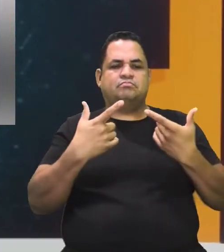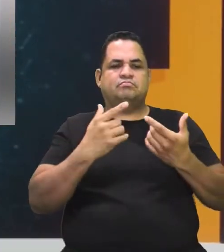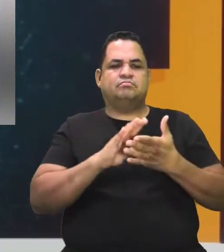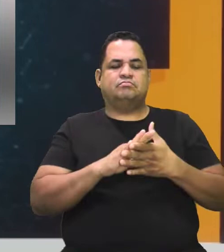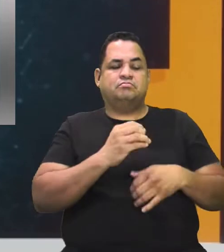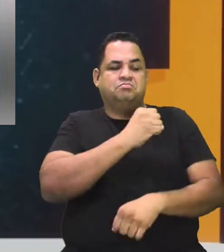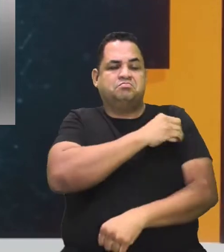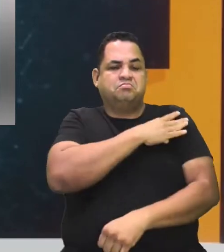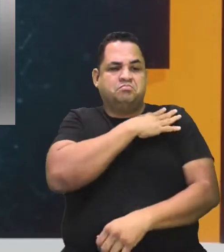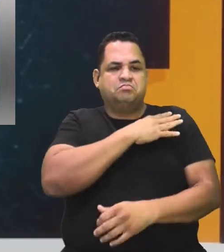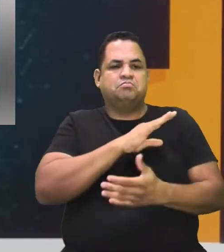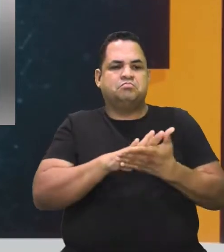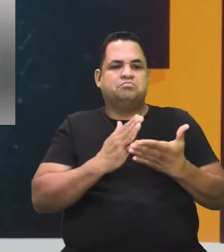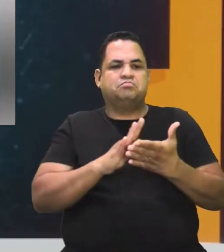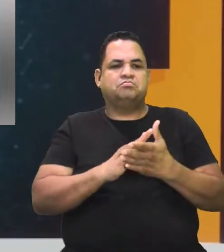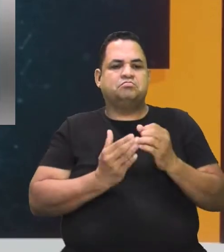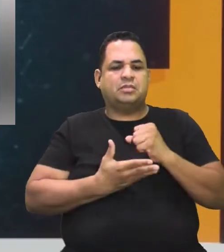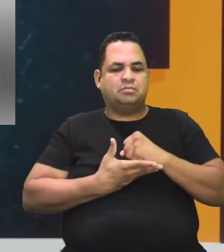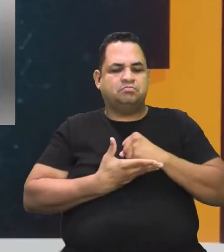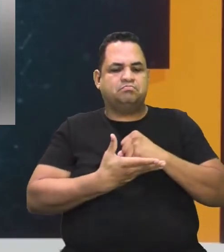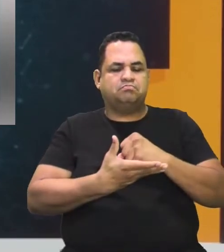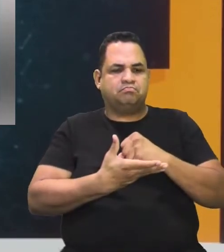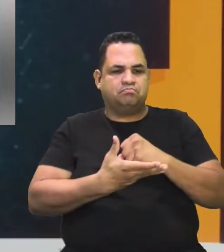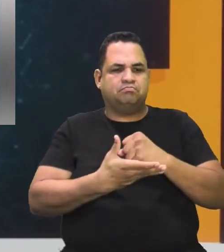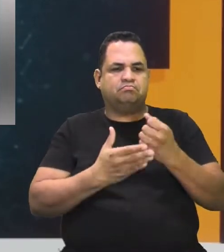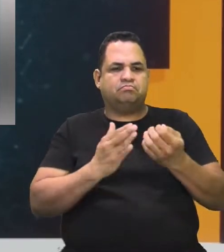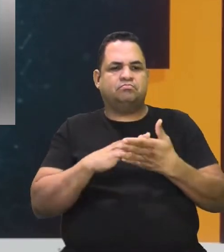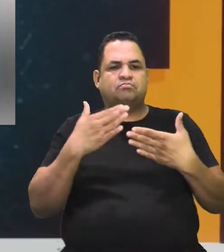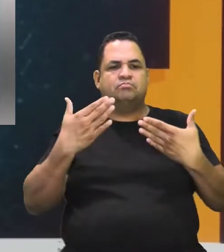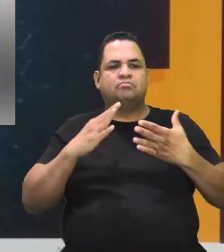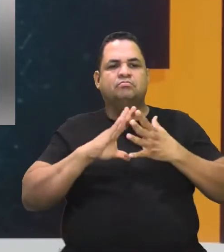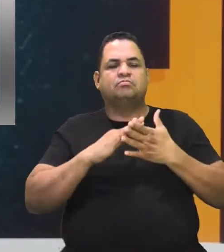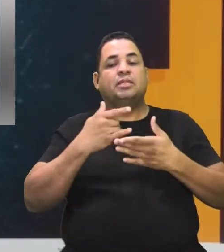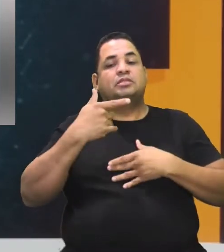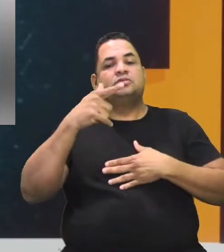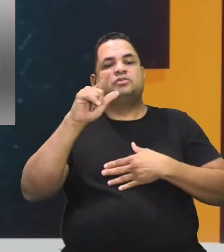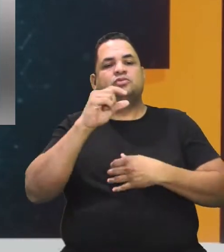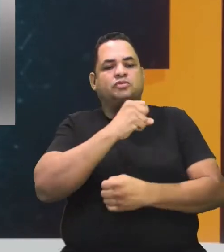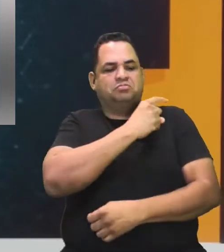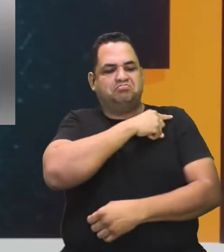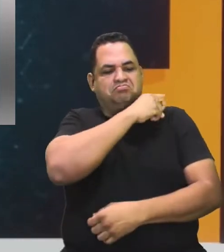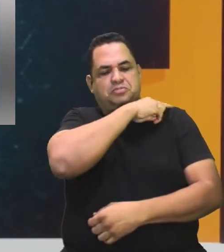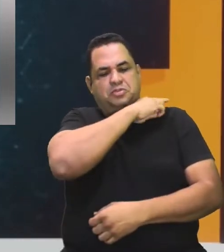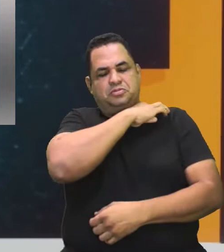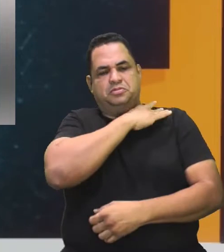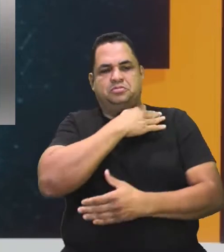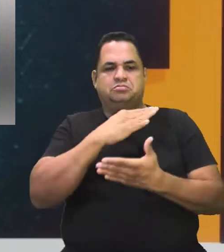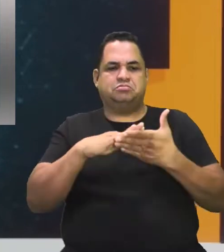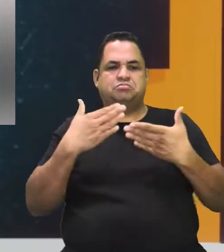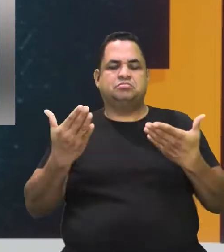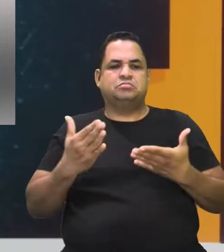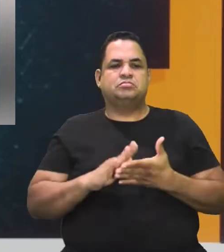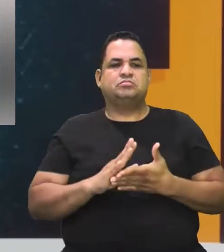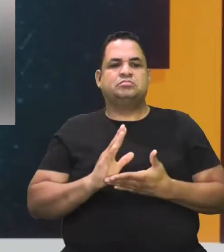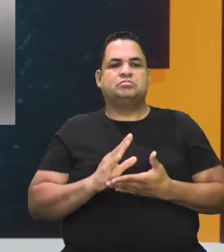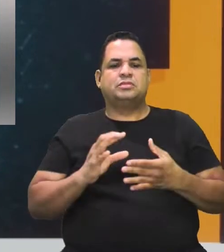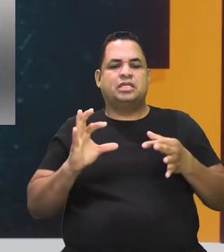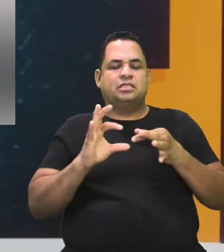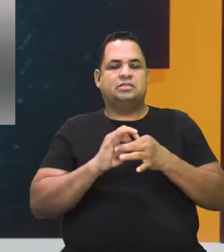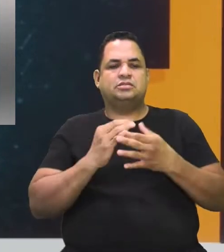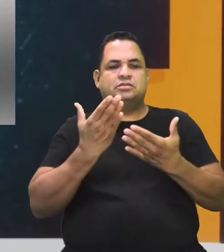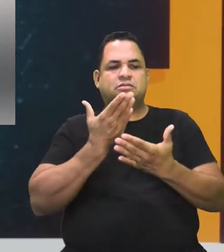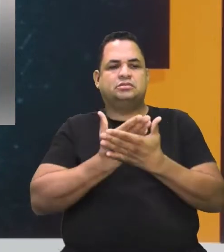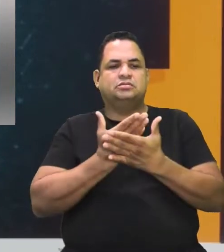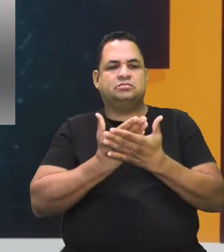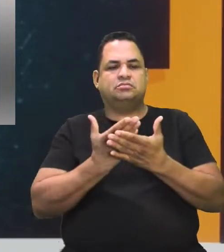ensino fundamental, o nome já diz, né? Ele é o fundamento, ele é a base para o restante. Então, sempre vai ter uma conexão com algo que você aprendeu